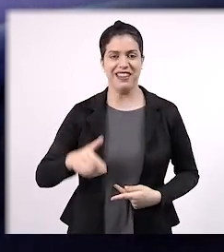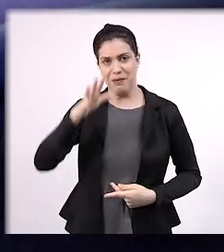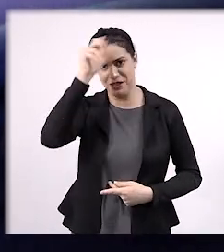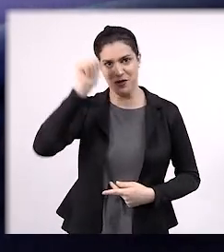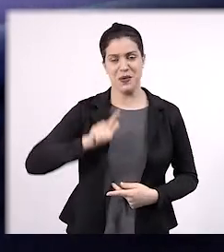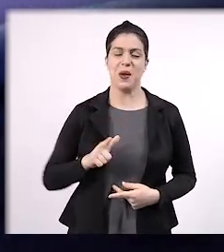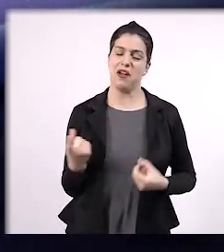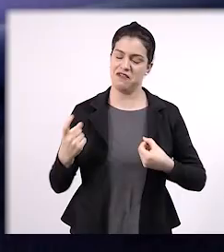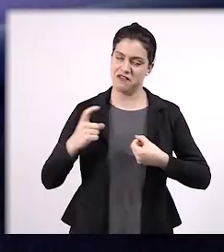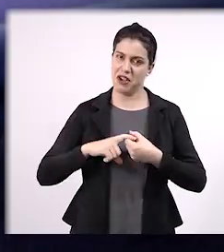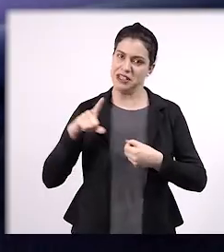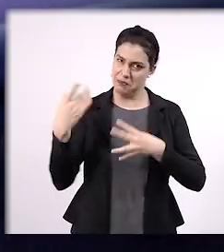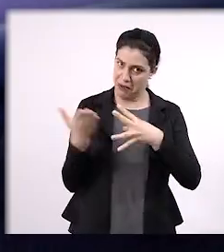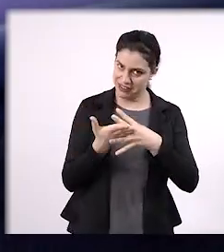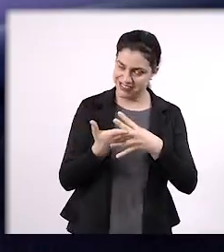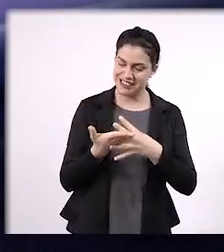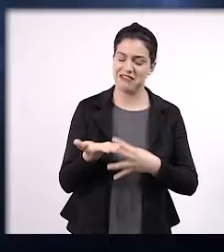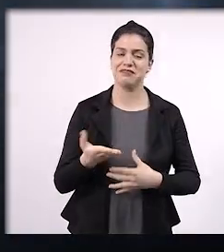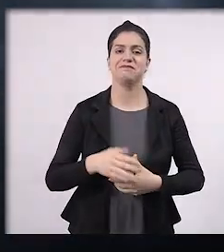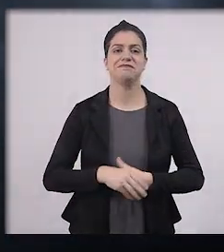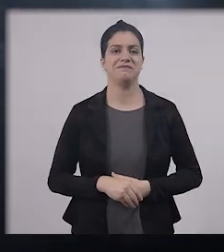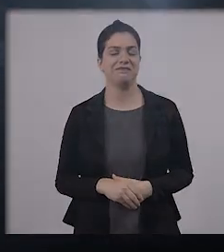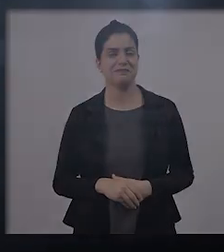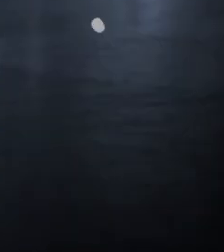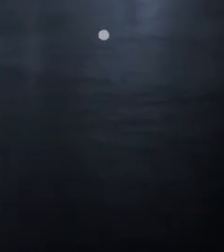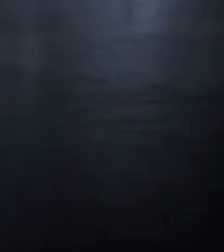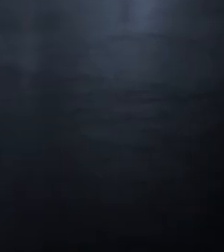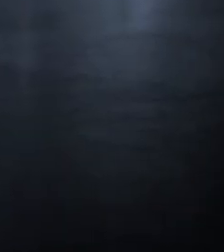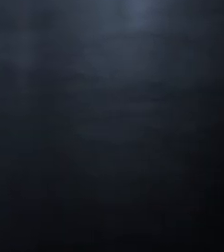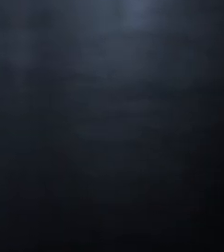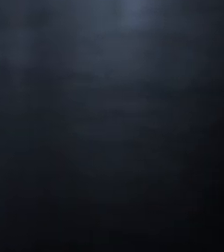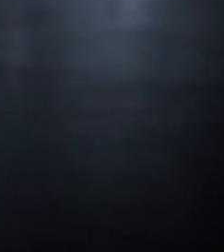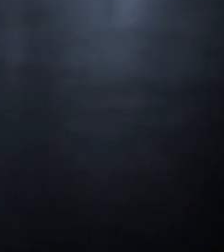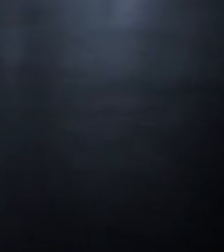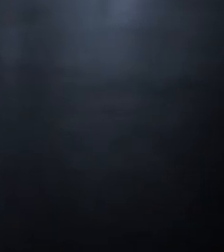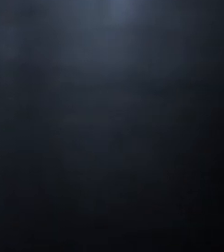Grosso do Sul. A gente volta daqui a pouco, não saia daí.